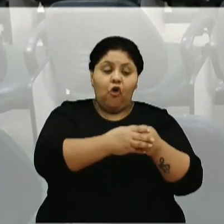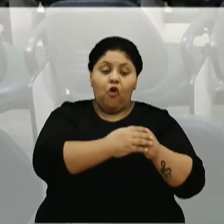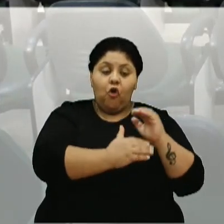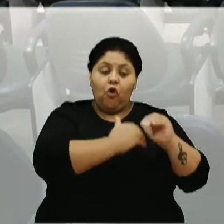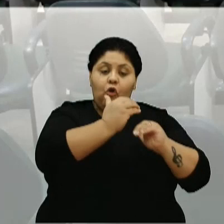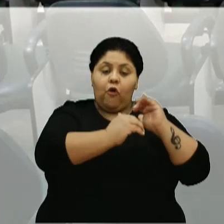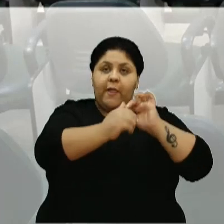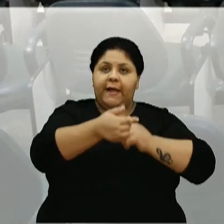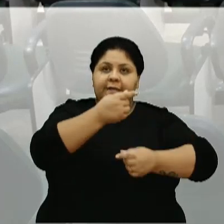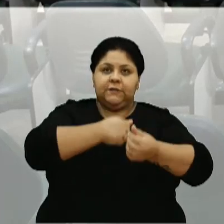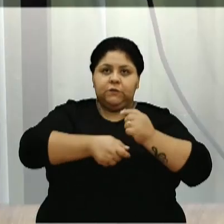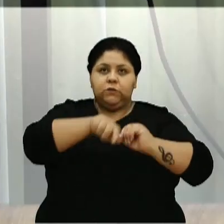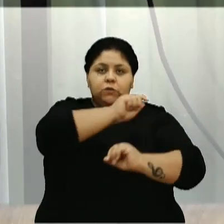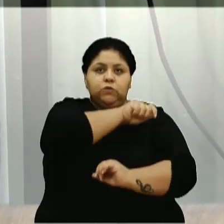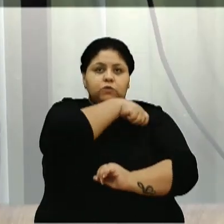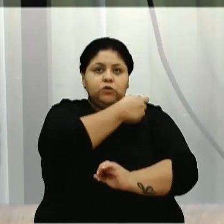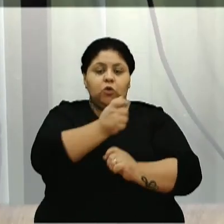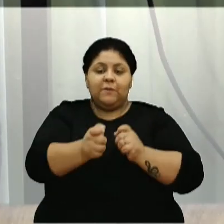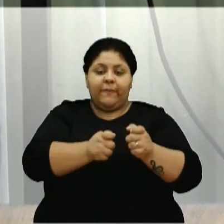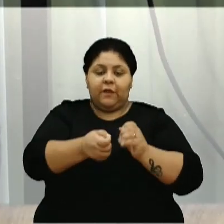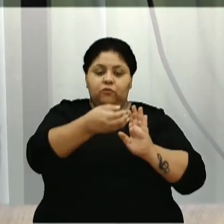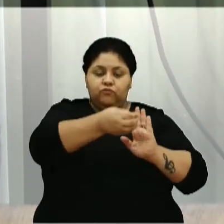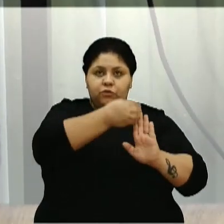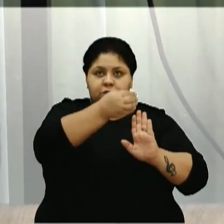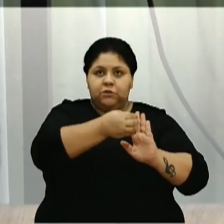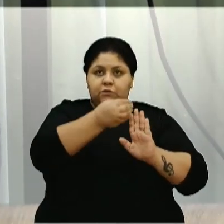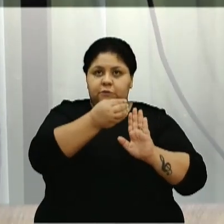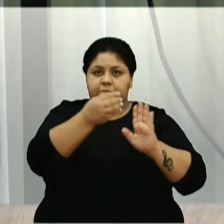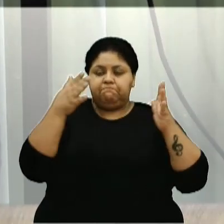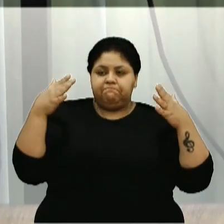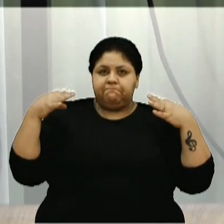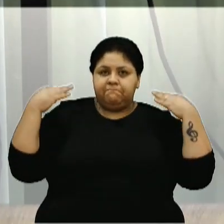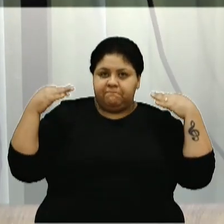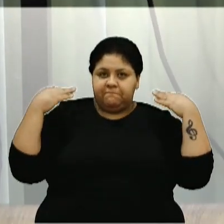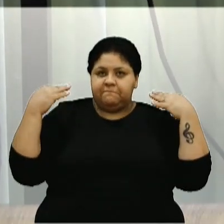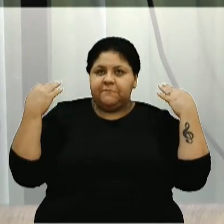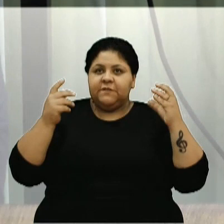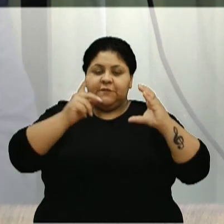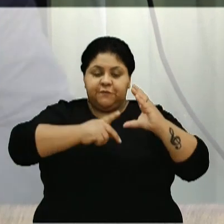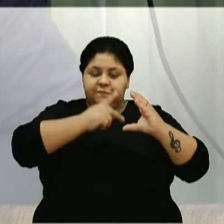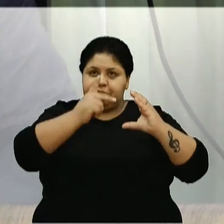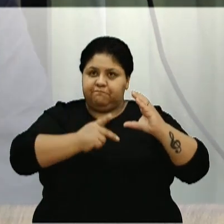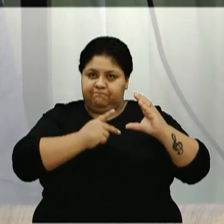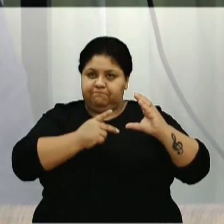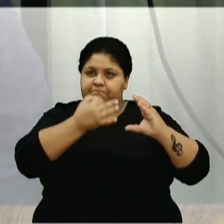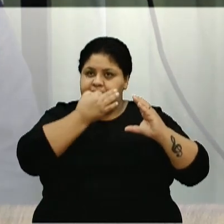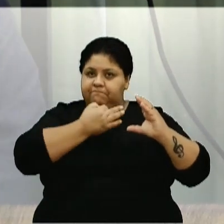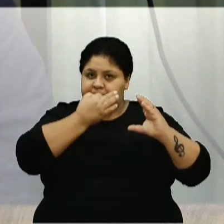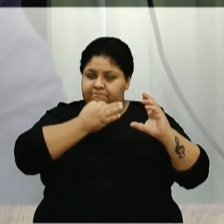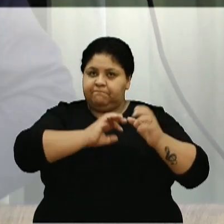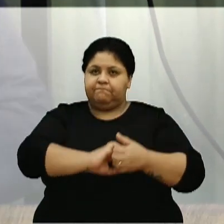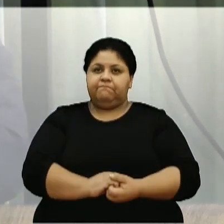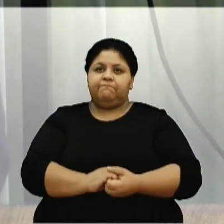Desenvolvimento Econômico, Fiscalização, Controle Orçamentário e Turismo da Câmara Municipal de Caxias do Sul.